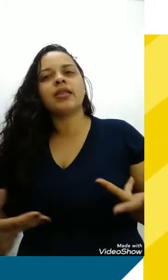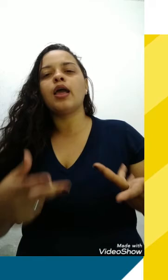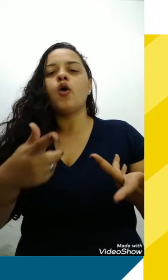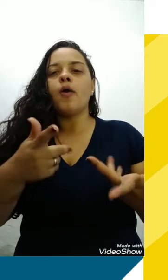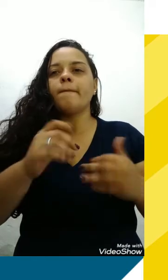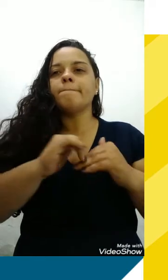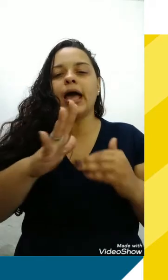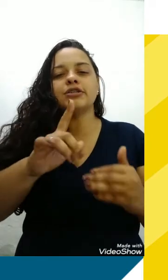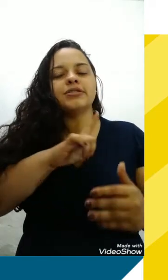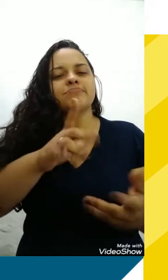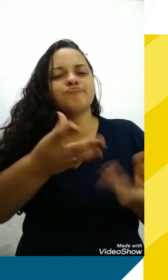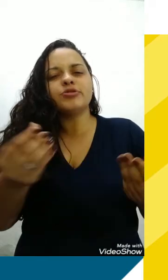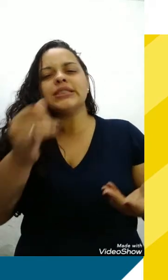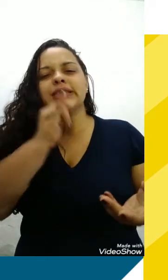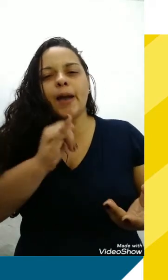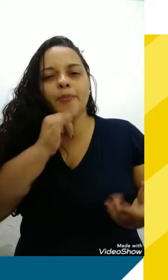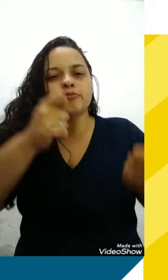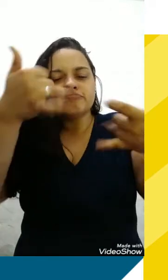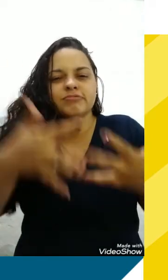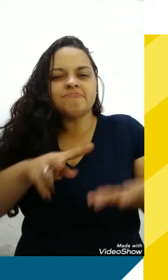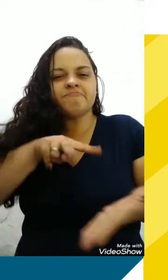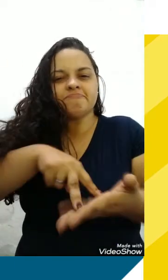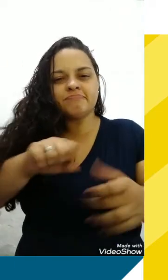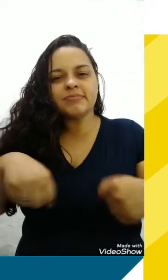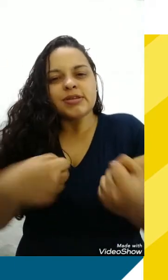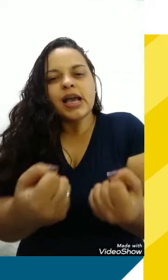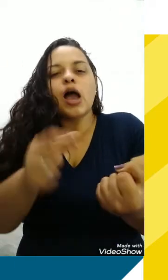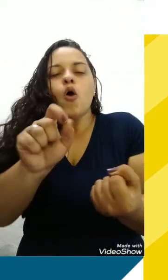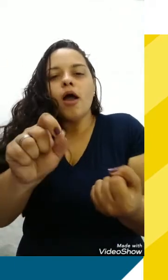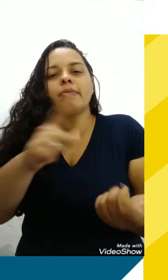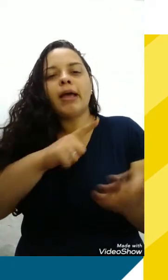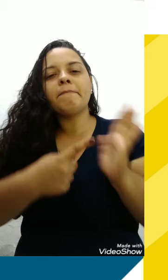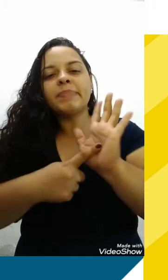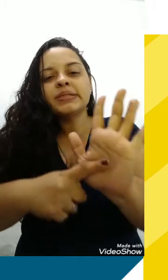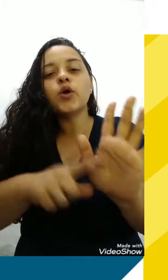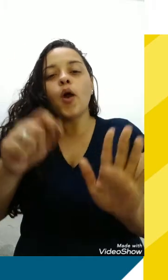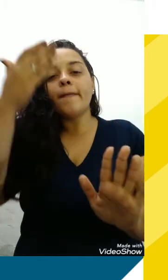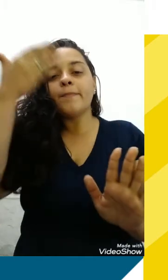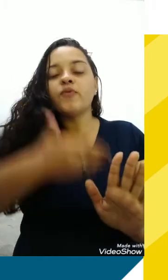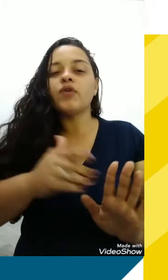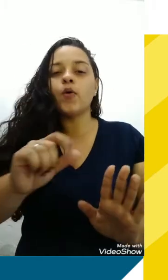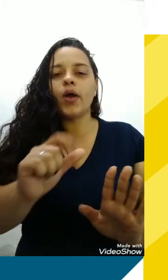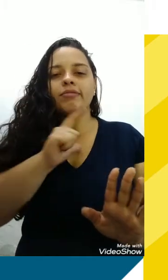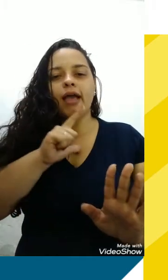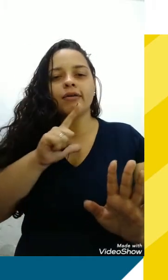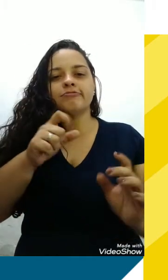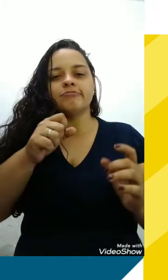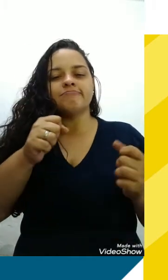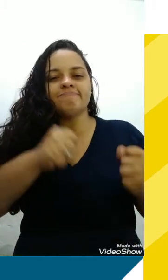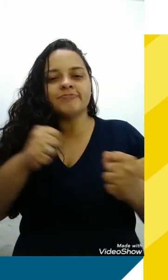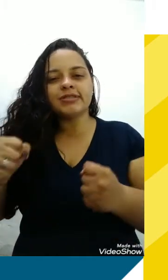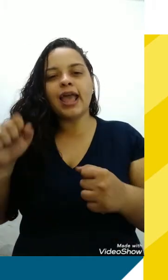esses exemplos de forma de resistência vêm apresentar e provar para a gente é que a dominação que a escravidão